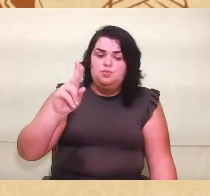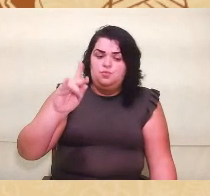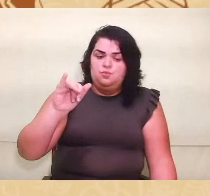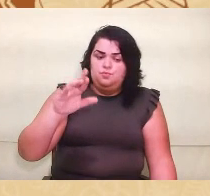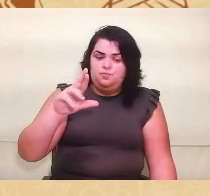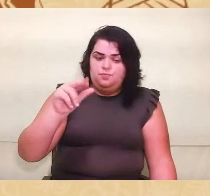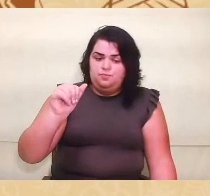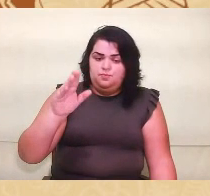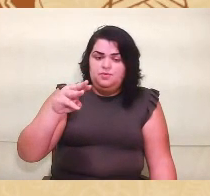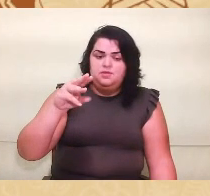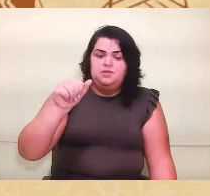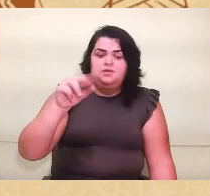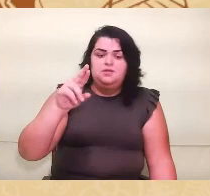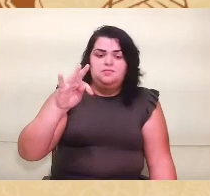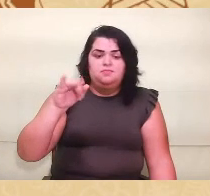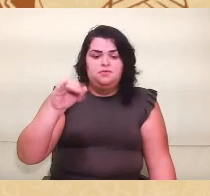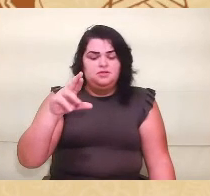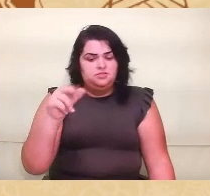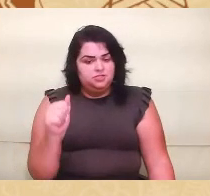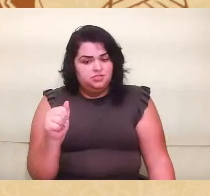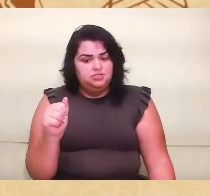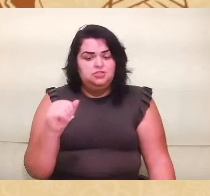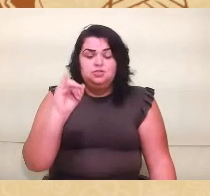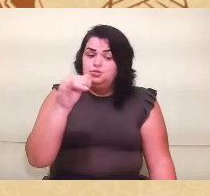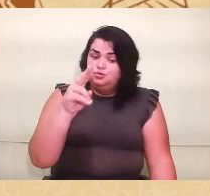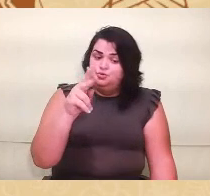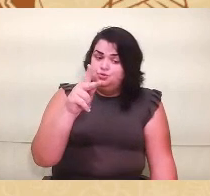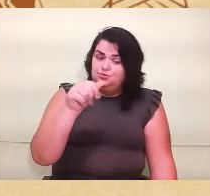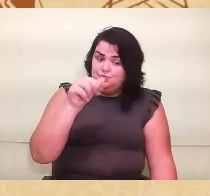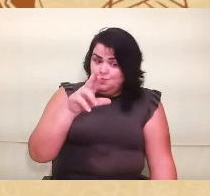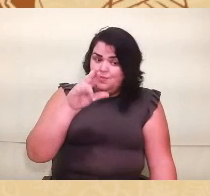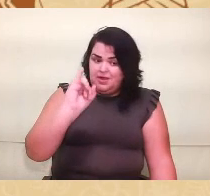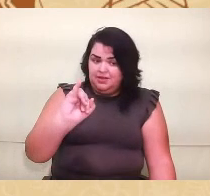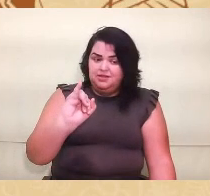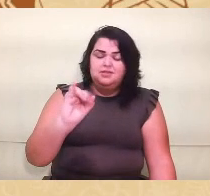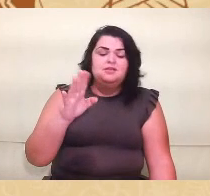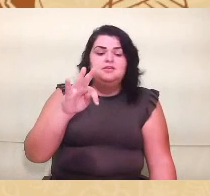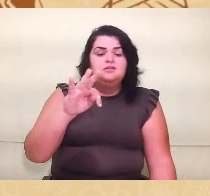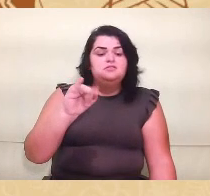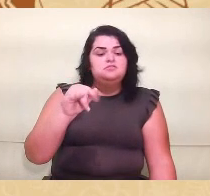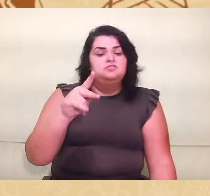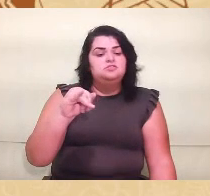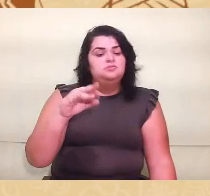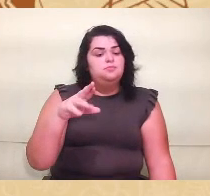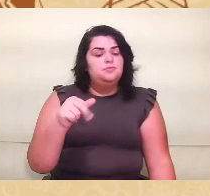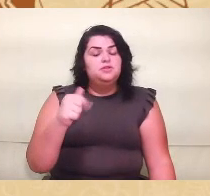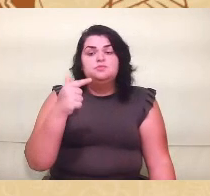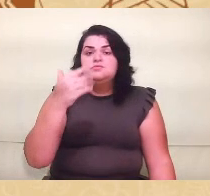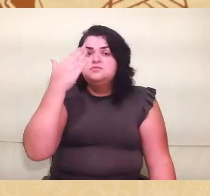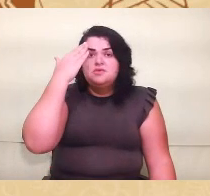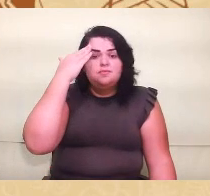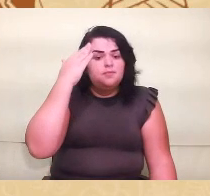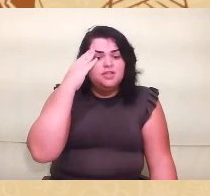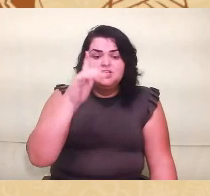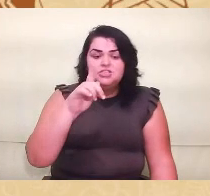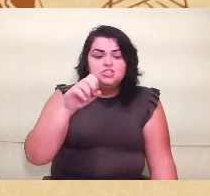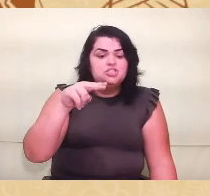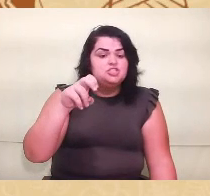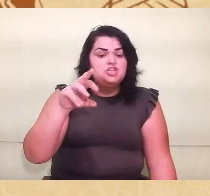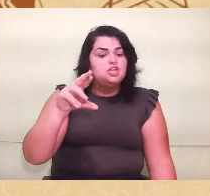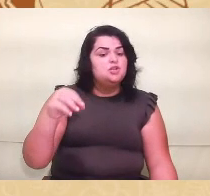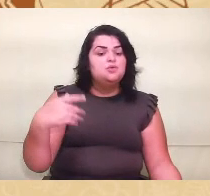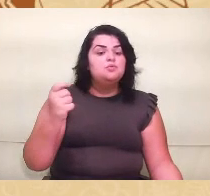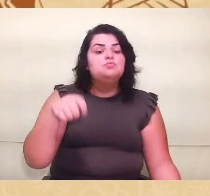Matinta, Tupã, Curviana, Jurupari, Tibira, sem sabermos de gênero. Quem inventou? Quem inventou o céu,